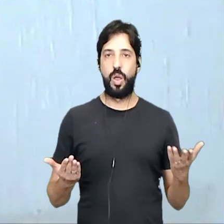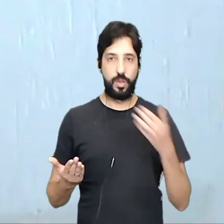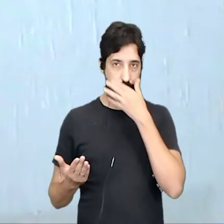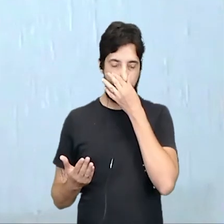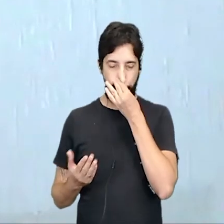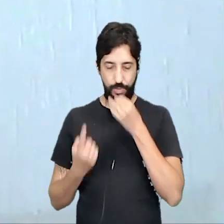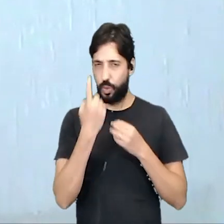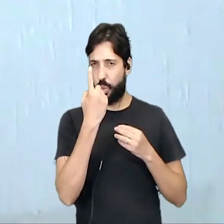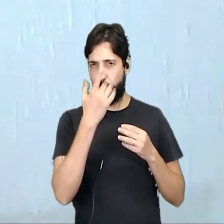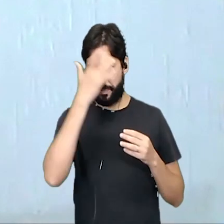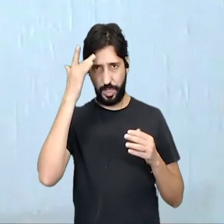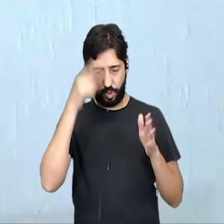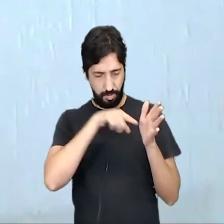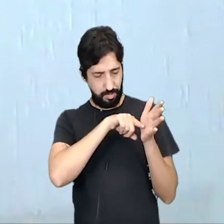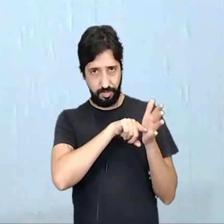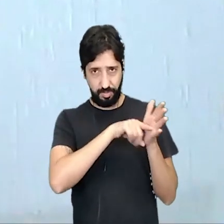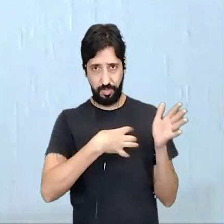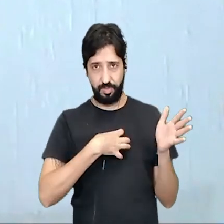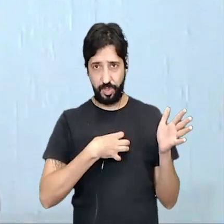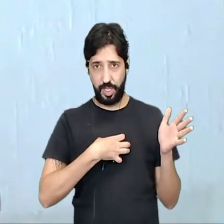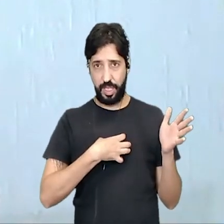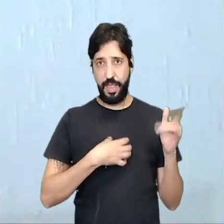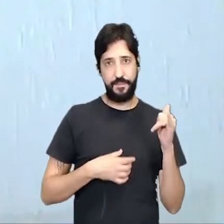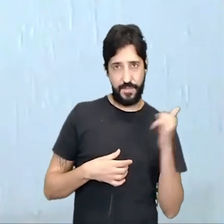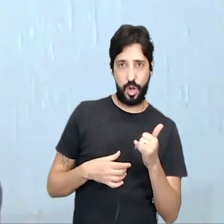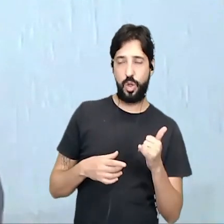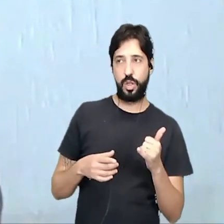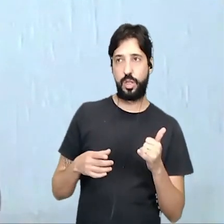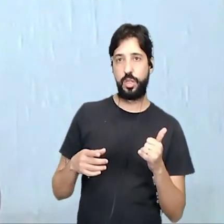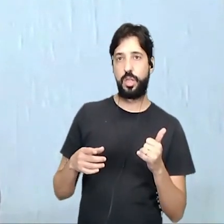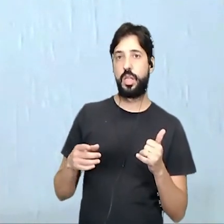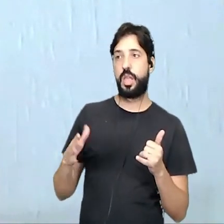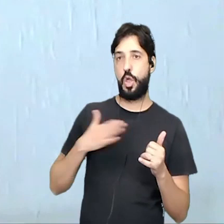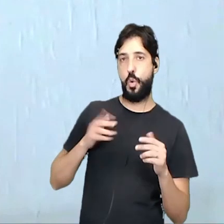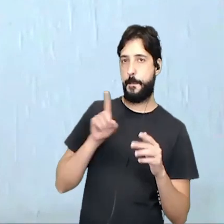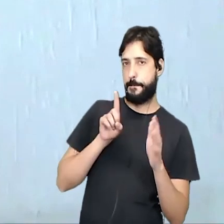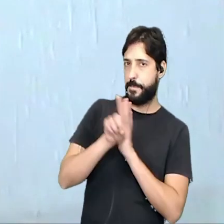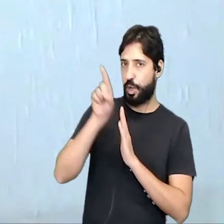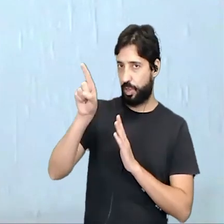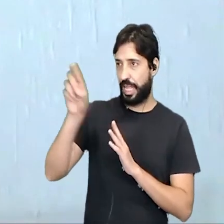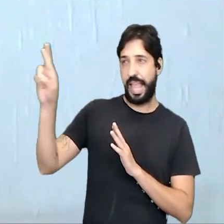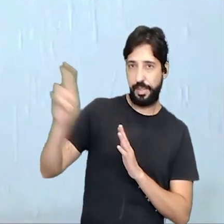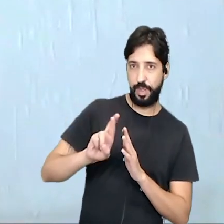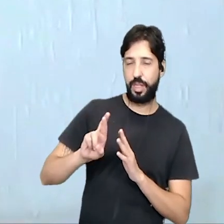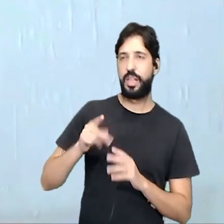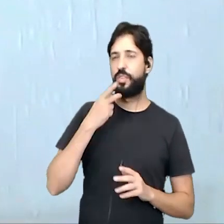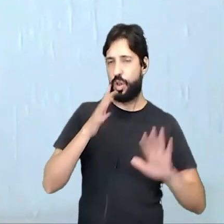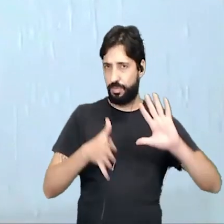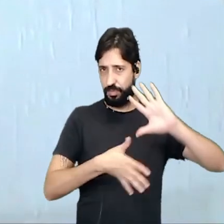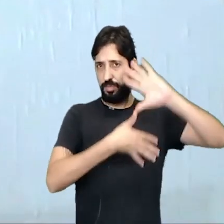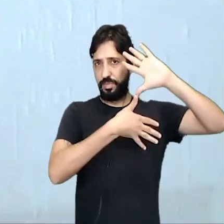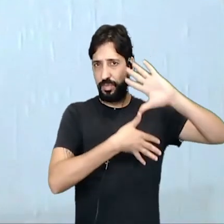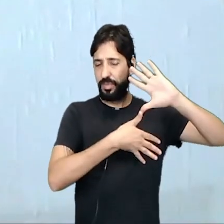da angústia. Um cientista disse ontem respondendo a uma pergunta que eu fiz para ele. Será